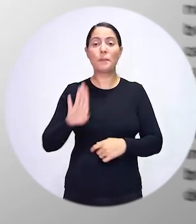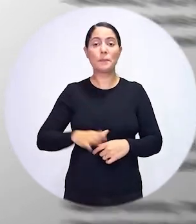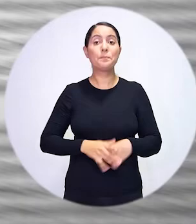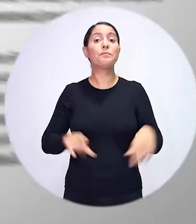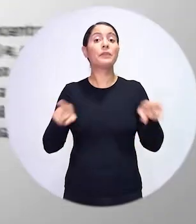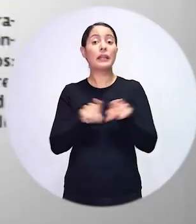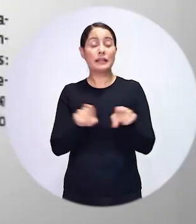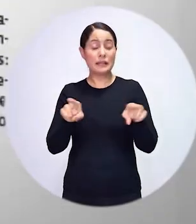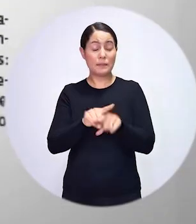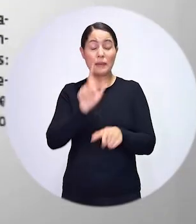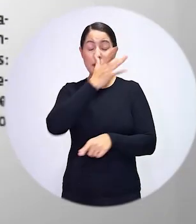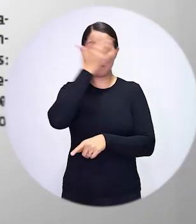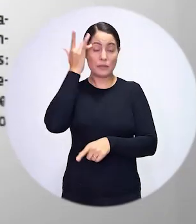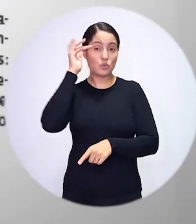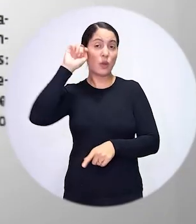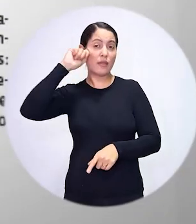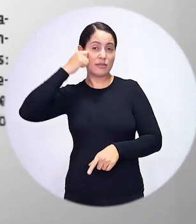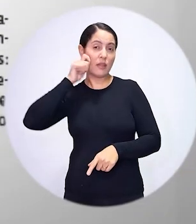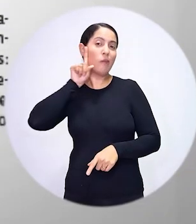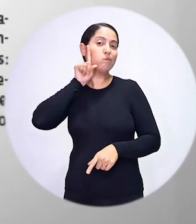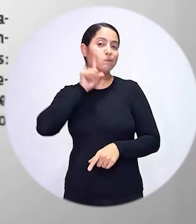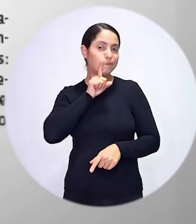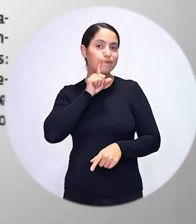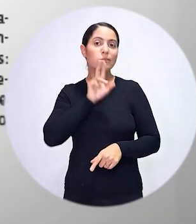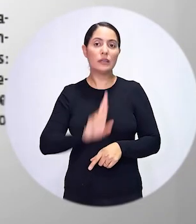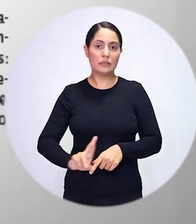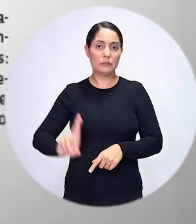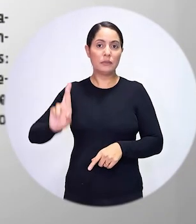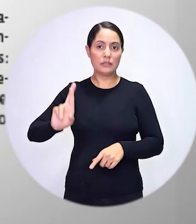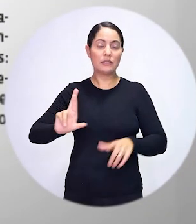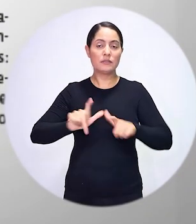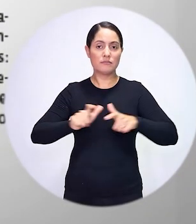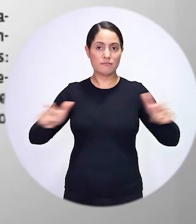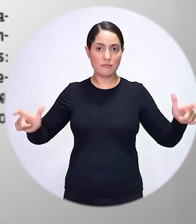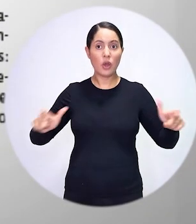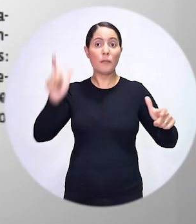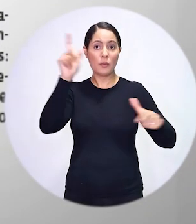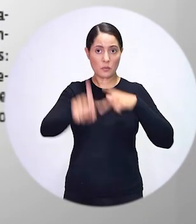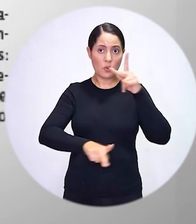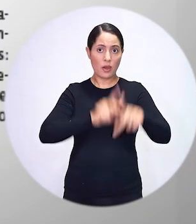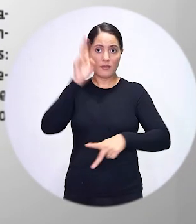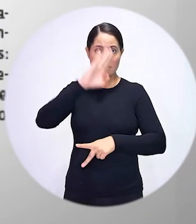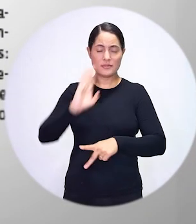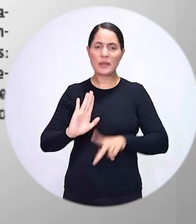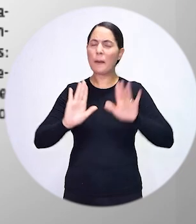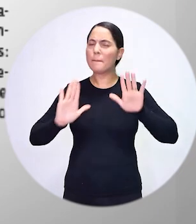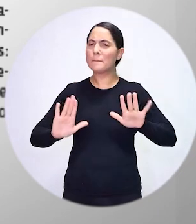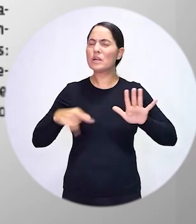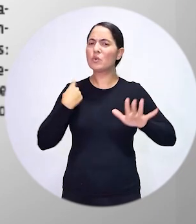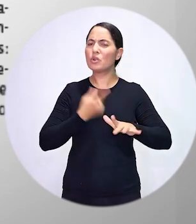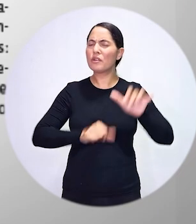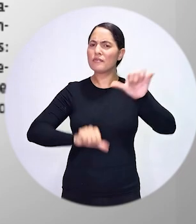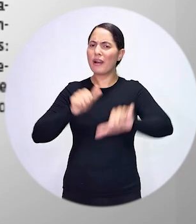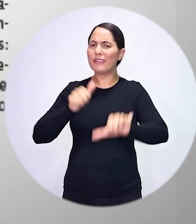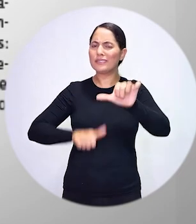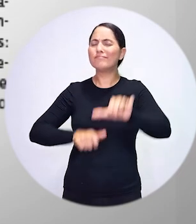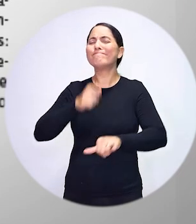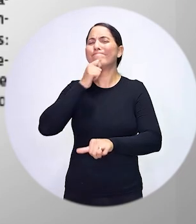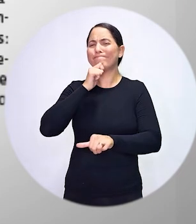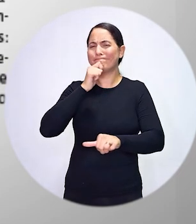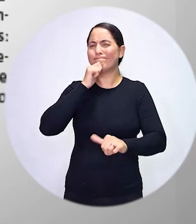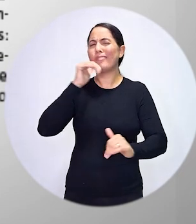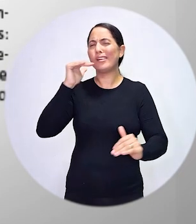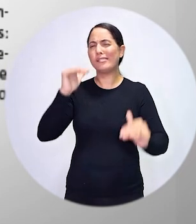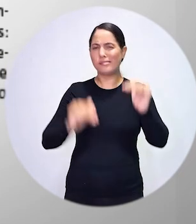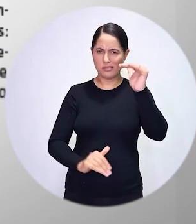negros. Apesar da maior representatividade de pretos e pardos na população, o gap de escolaridade por cor ou